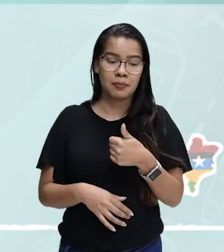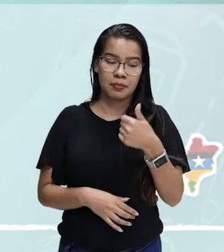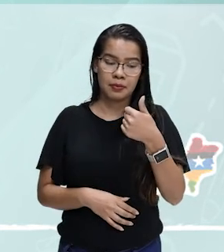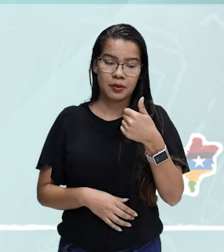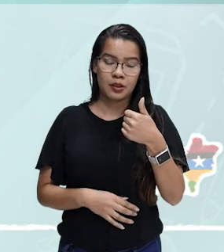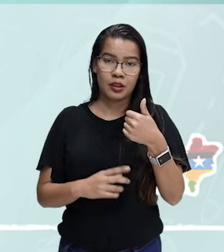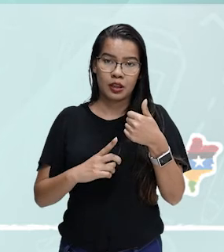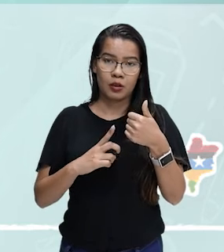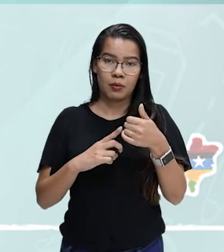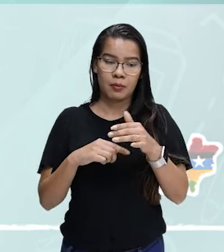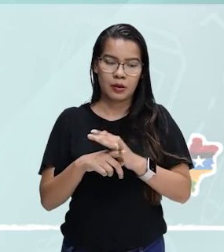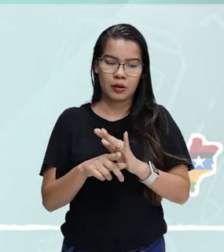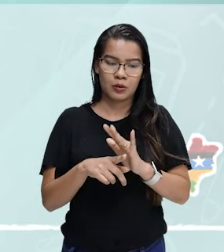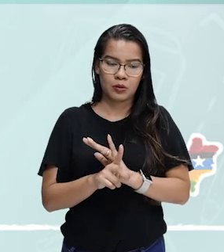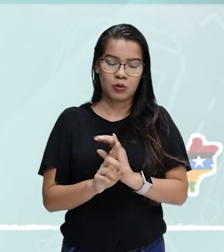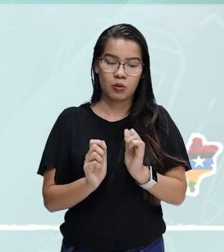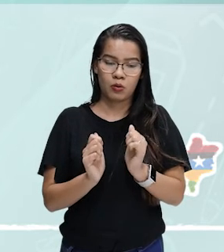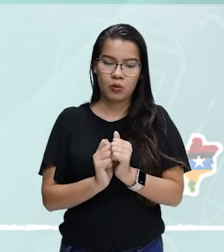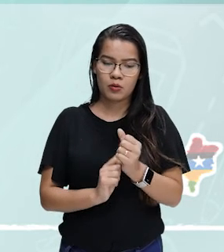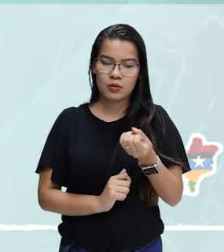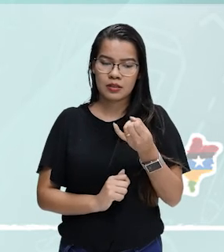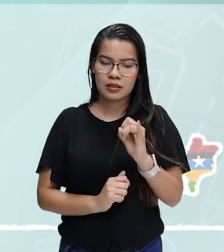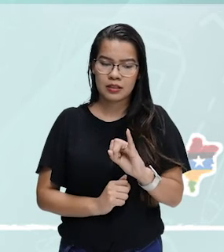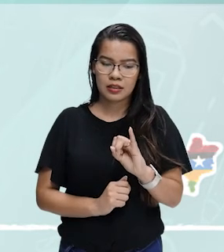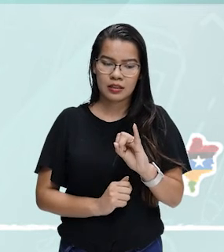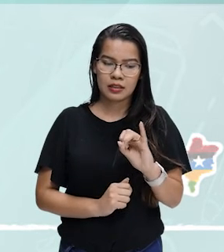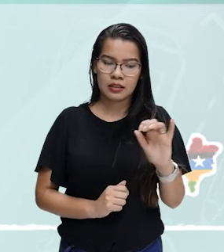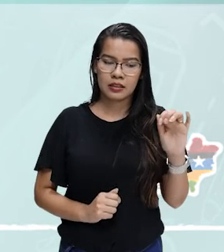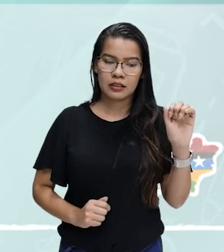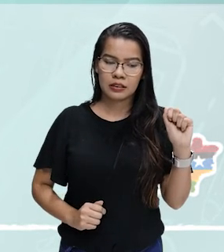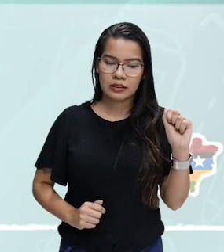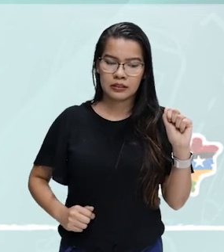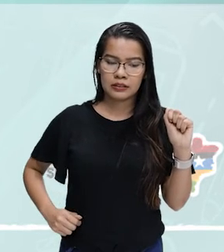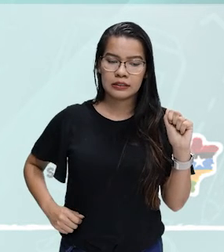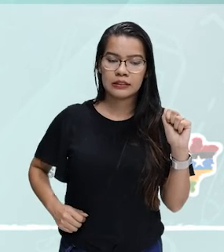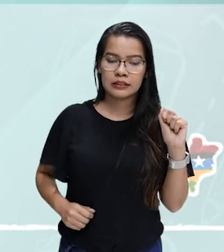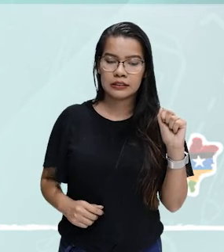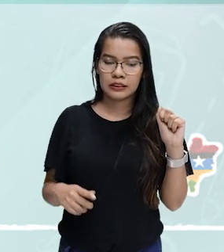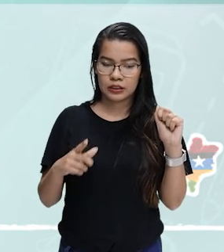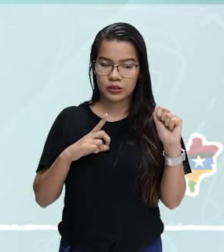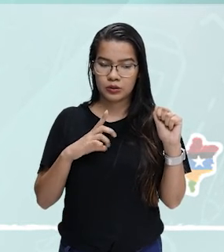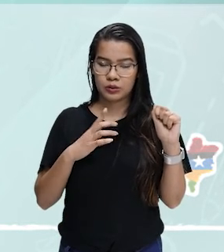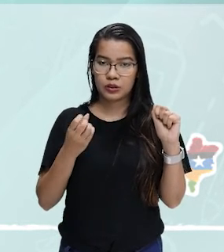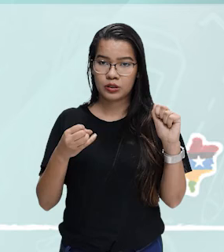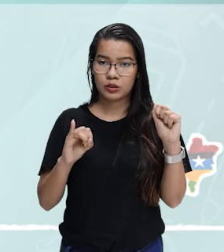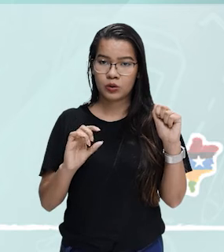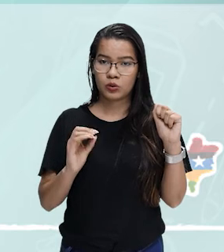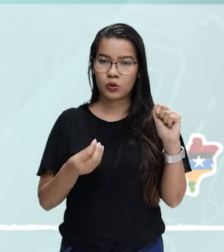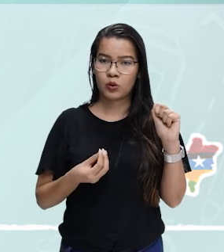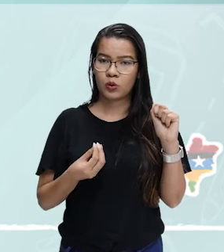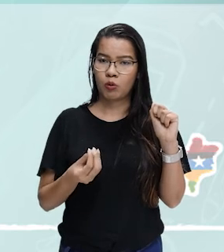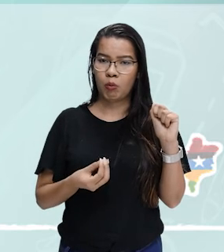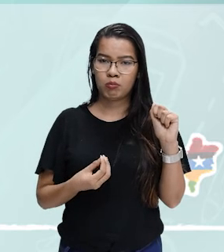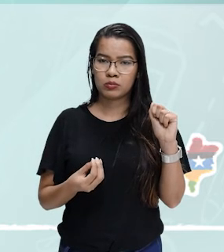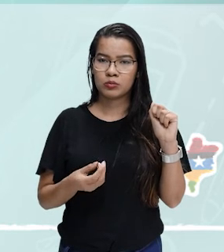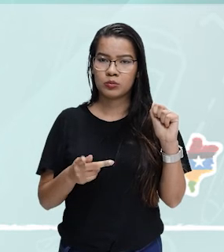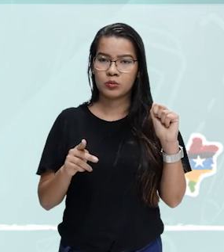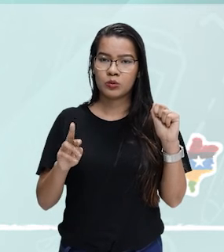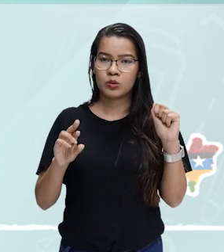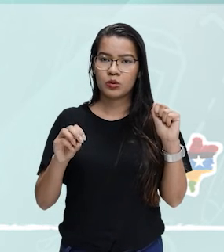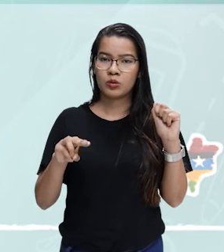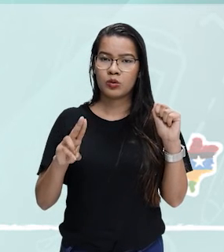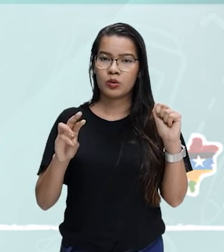uma pergunta com o se, né? Na letra A, eu tenho o se como um pronome oblíquo, mais